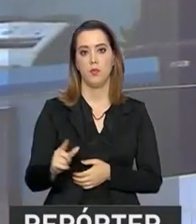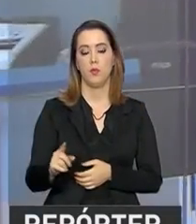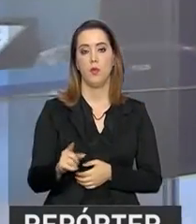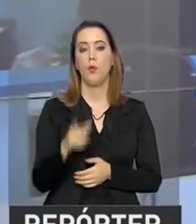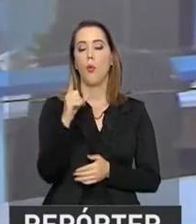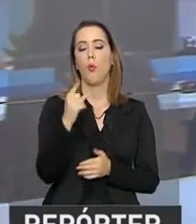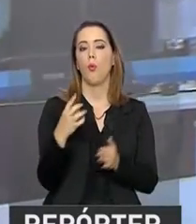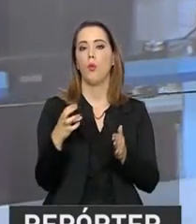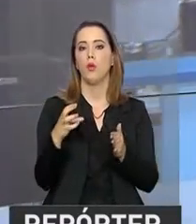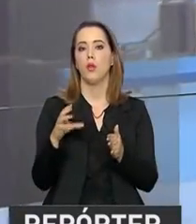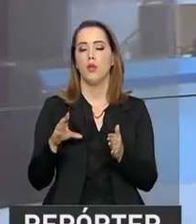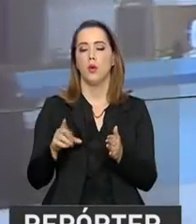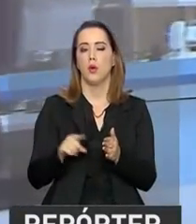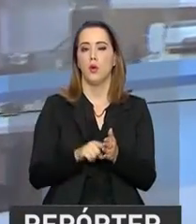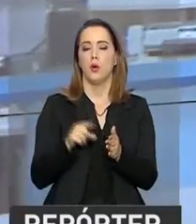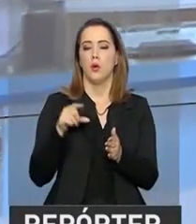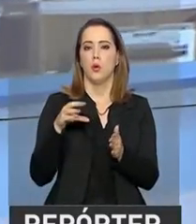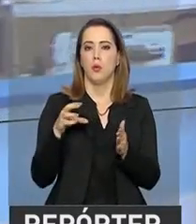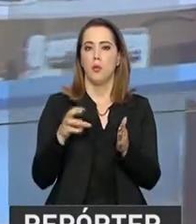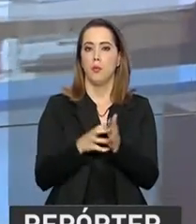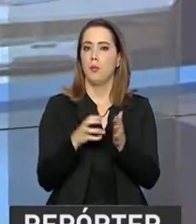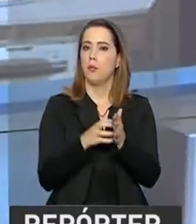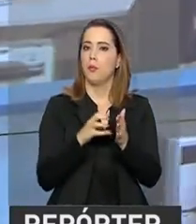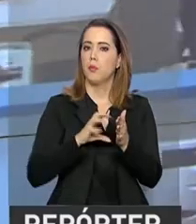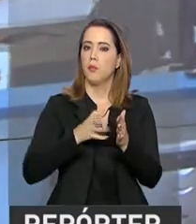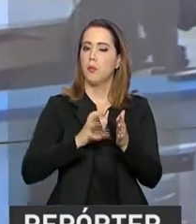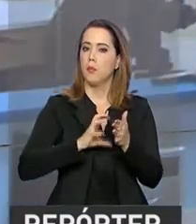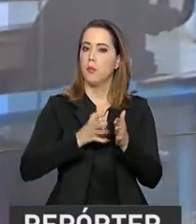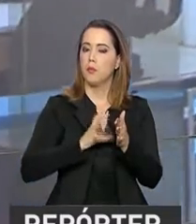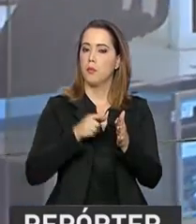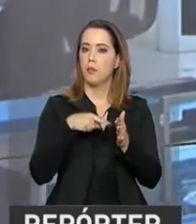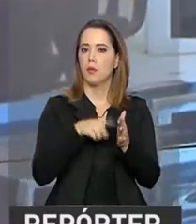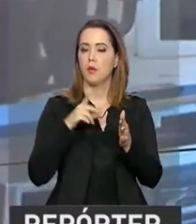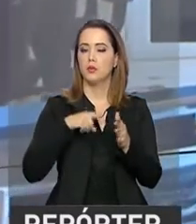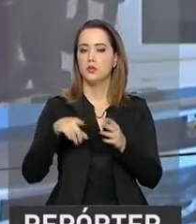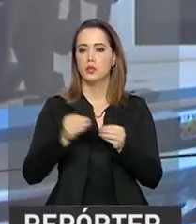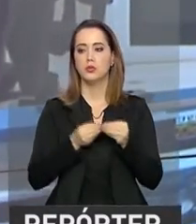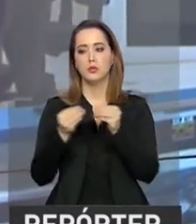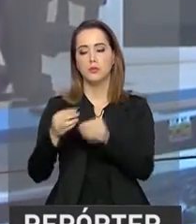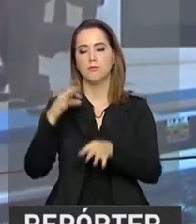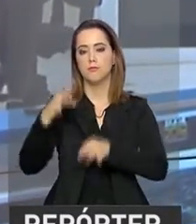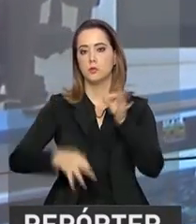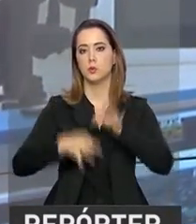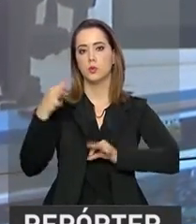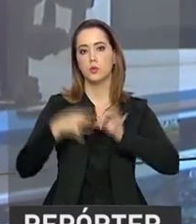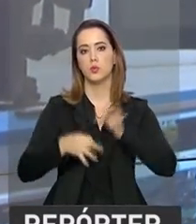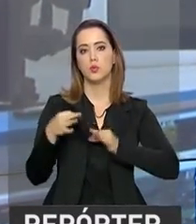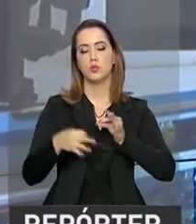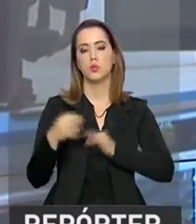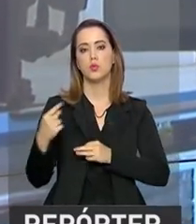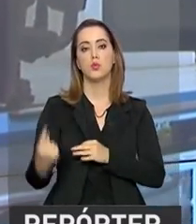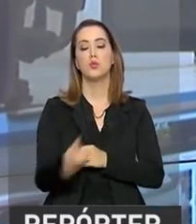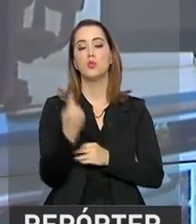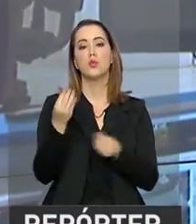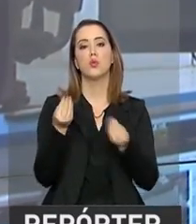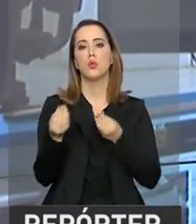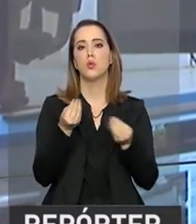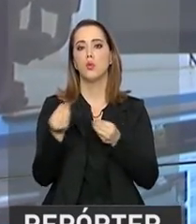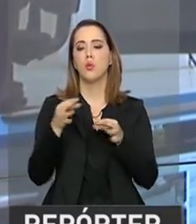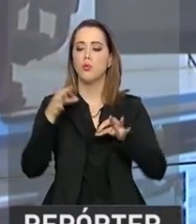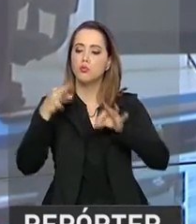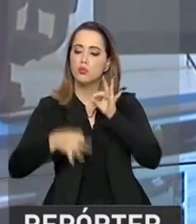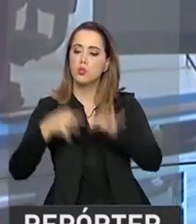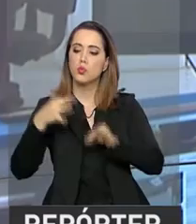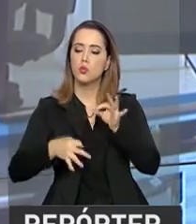banco de dados vai oferecer aos juízes ferramentas técnicas para que possam julgar de maneira mais segura e qualificada ações